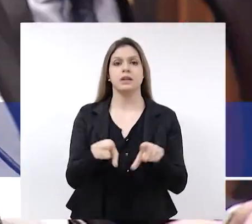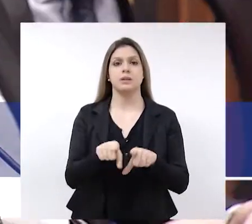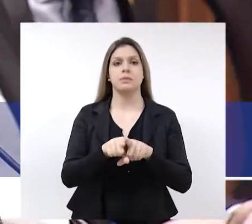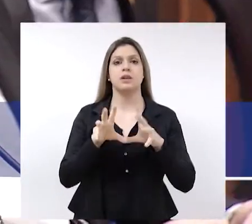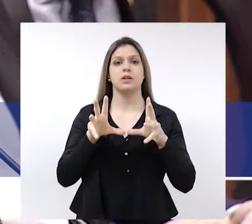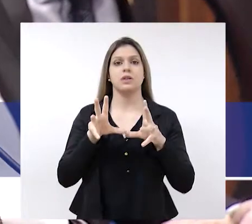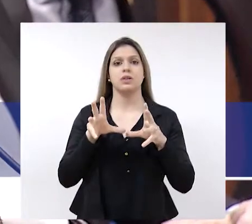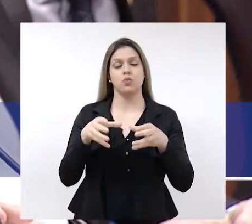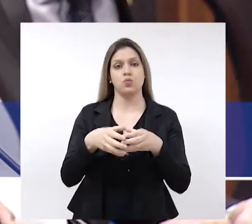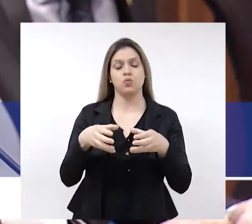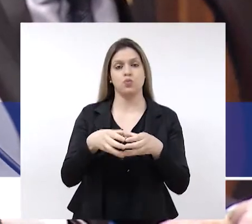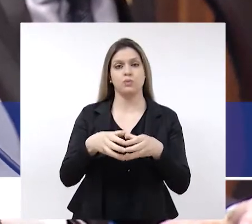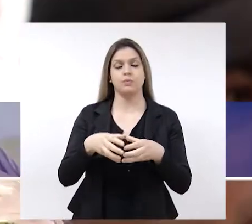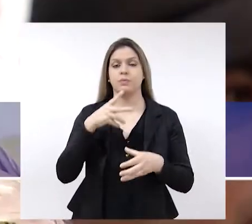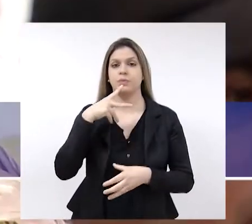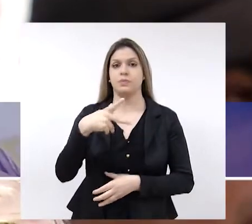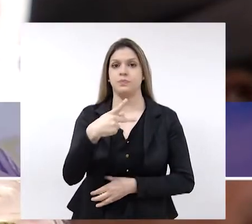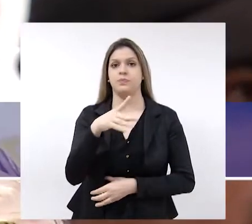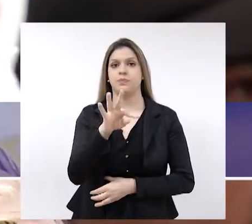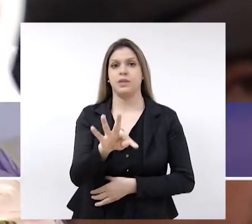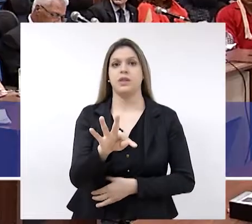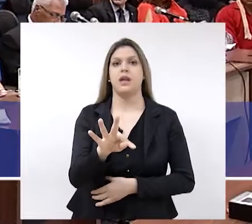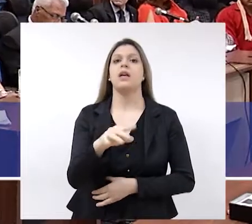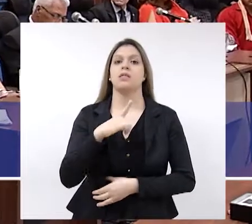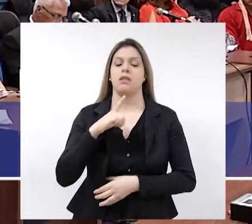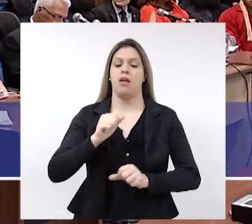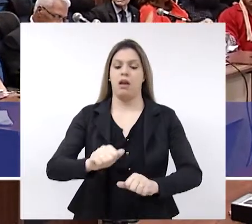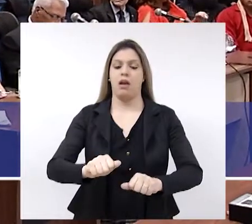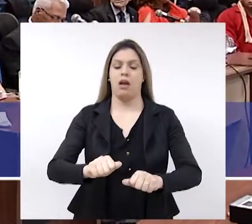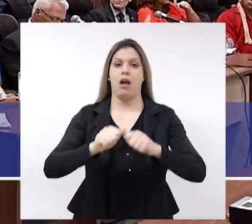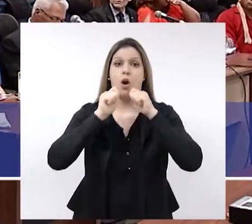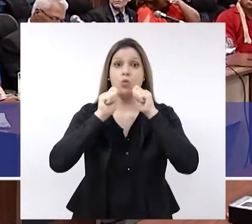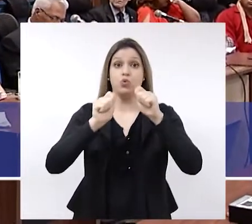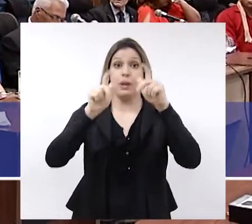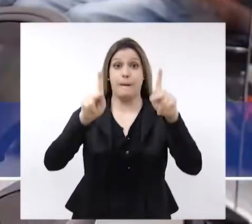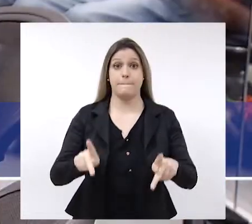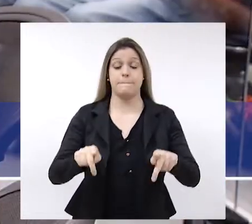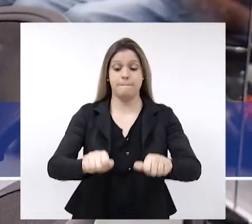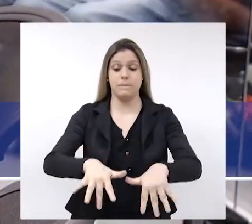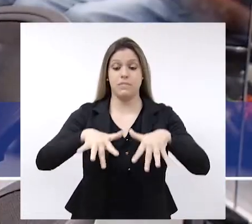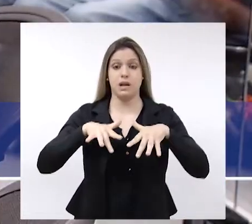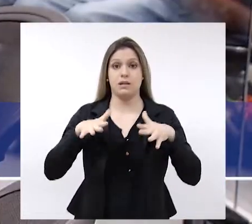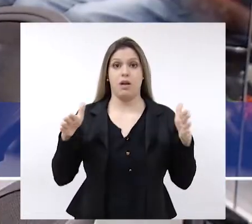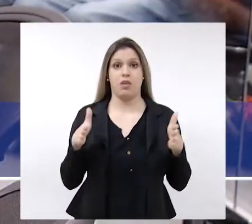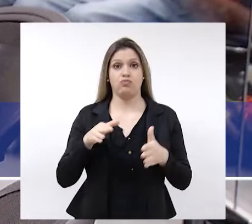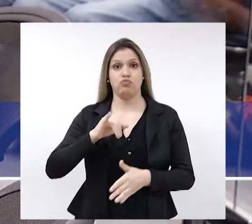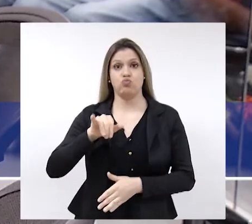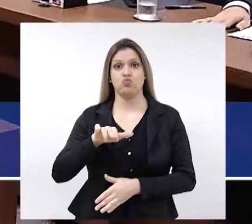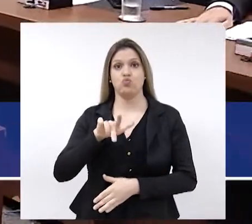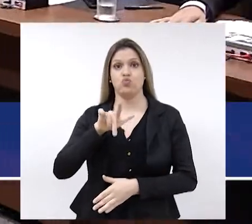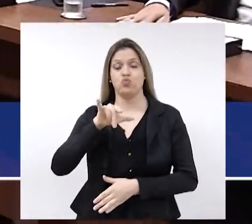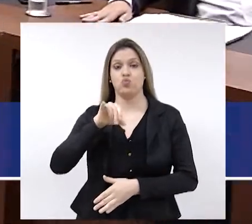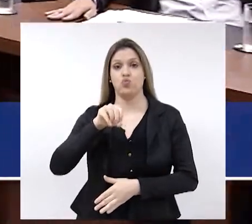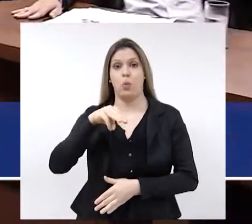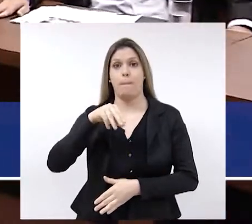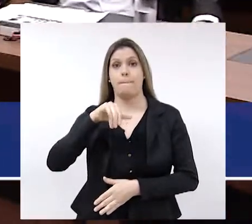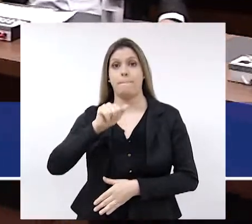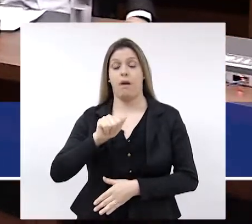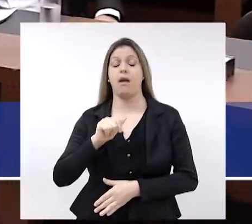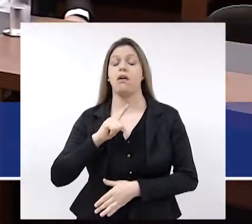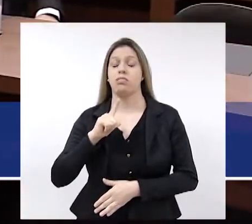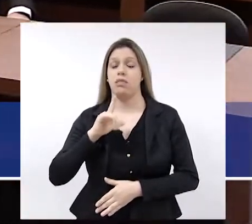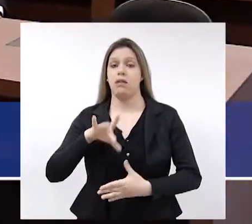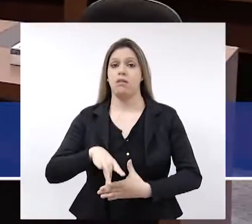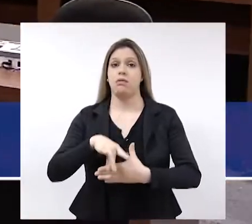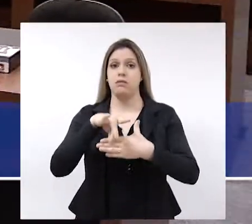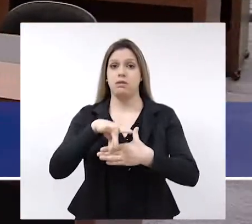os parlamentares do PT, realizou a audiência no plenário Júlio Maia, diante da presença de diversas lideranças indígenas.